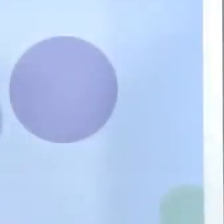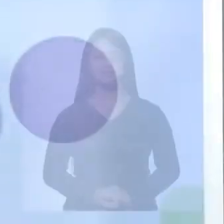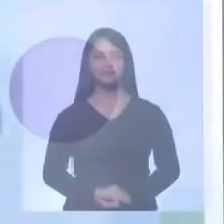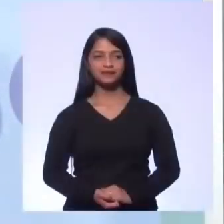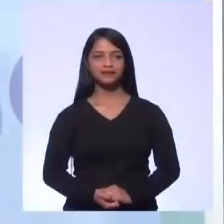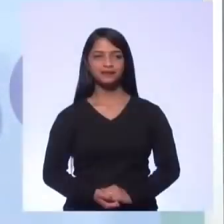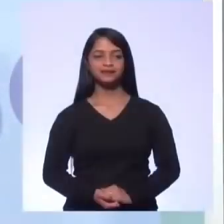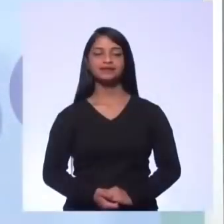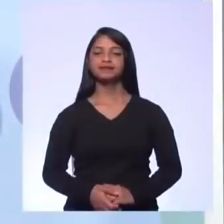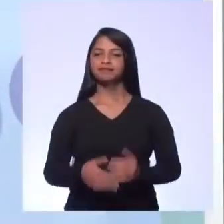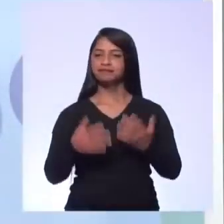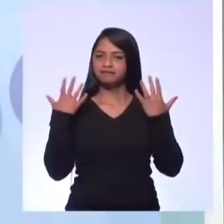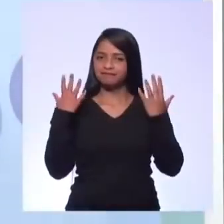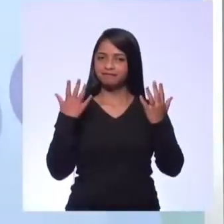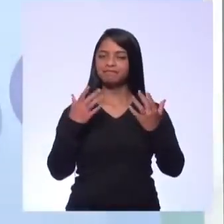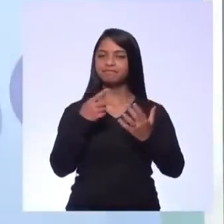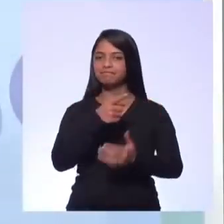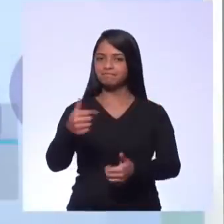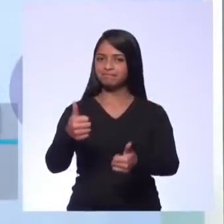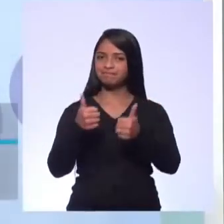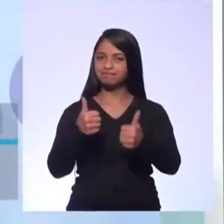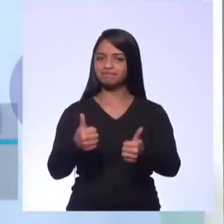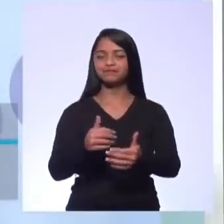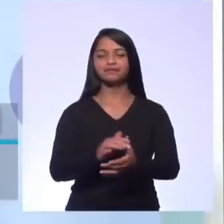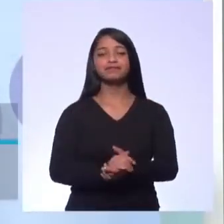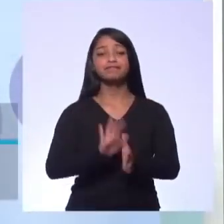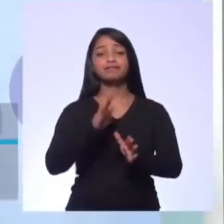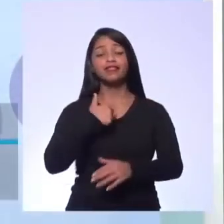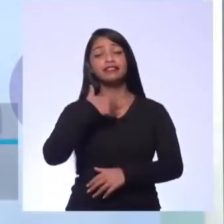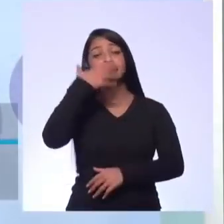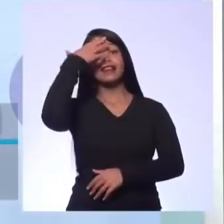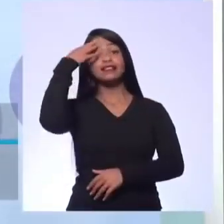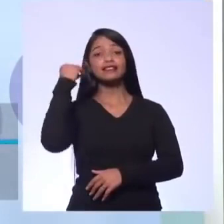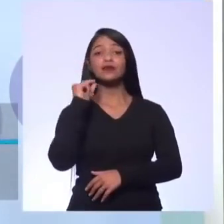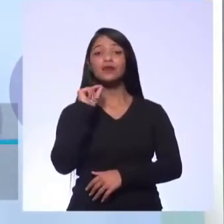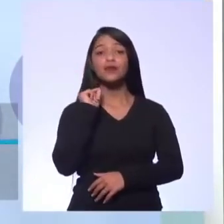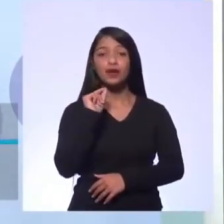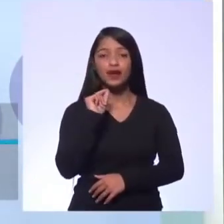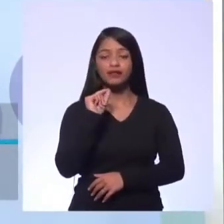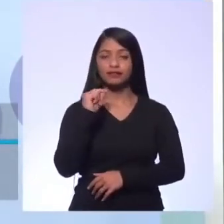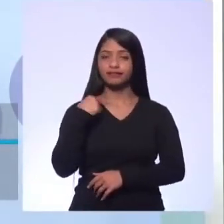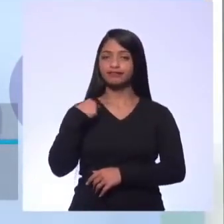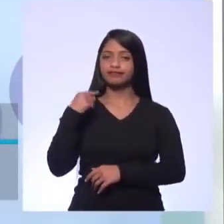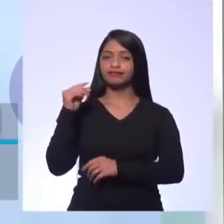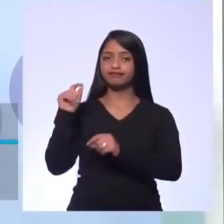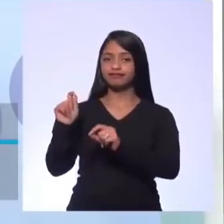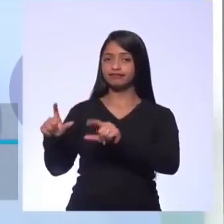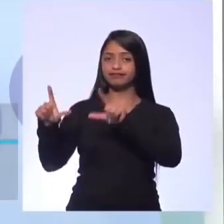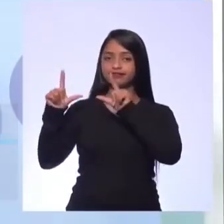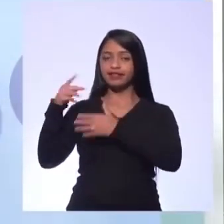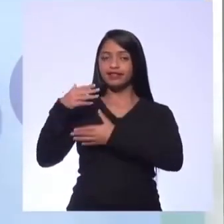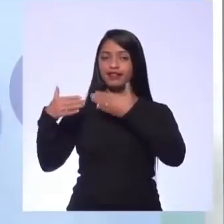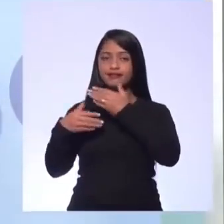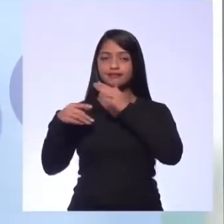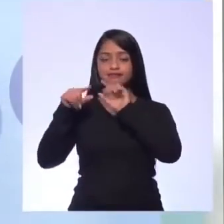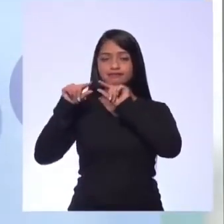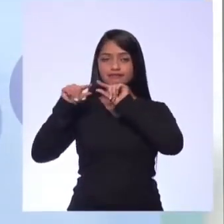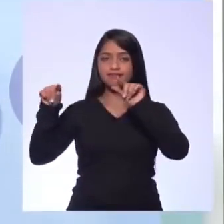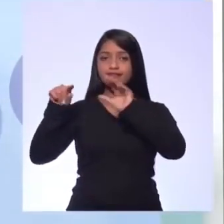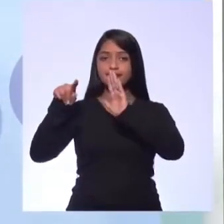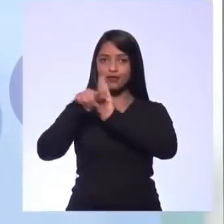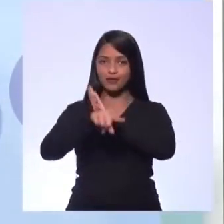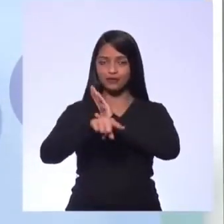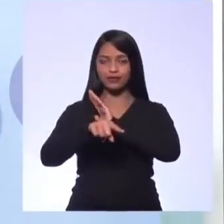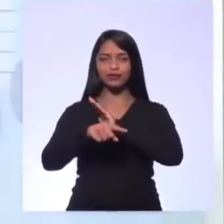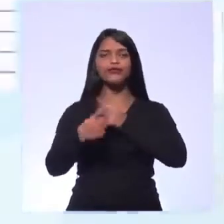Very nice, congratulations, muito bem. Tem uma coisa que eu esqueci de falar, eu coloquei na tela uma pergunta, vamos voltar só no slide anterior, que aí você tinha